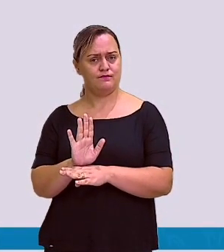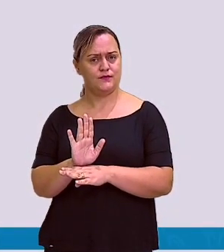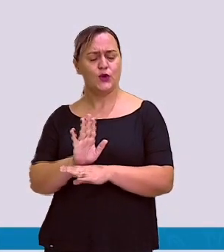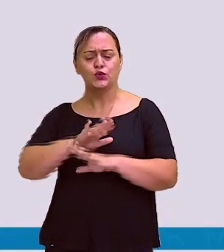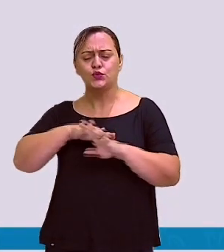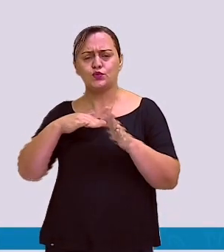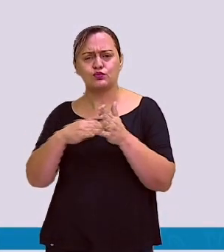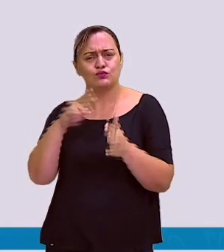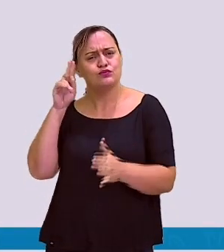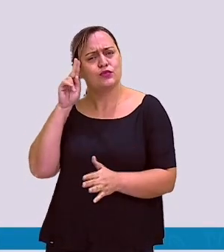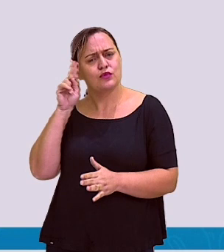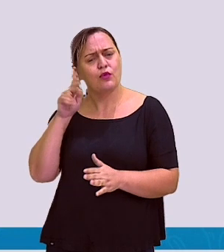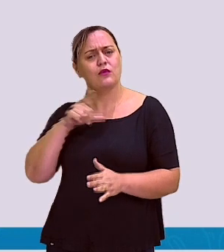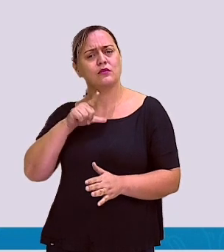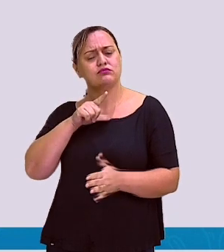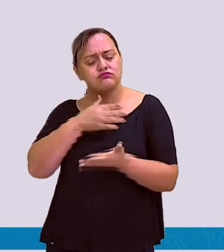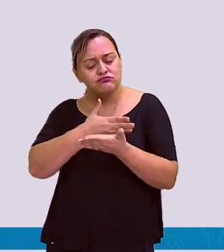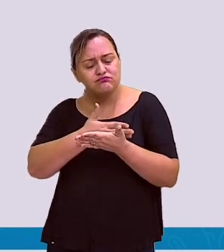início do cinema foi em